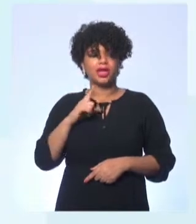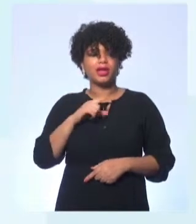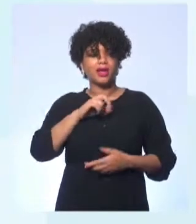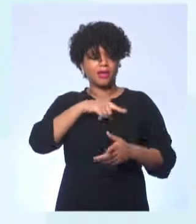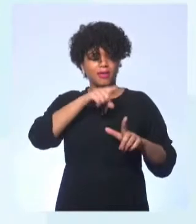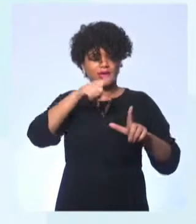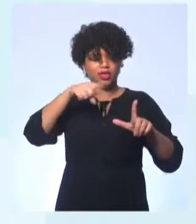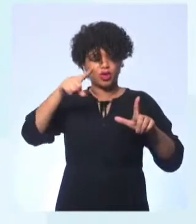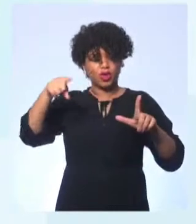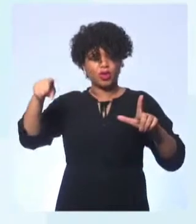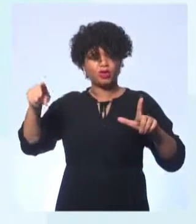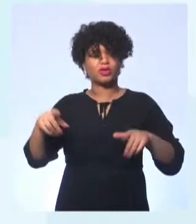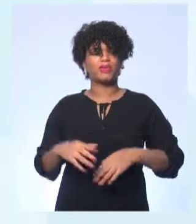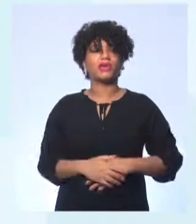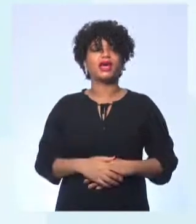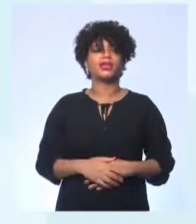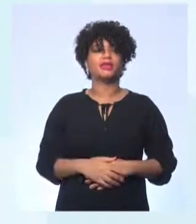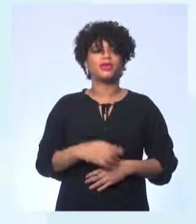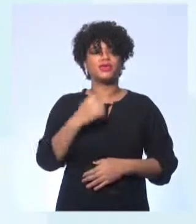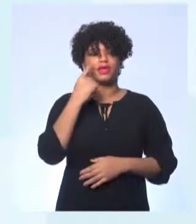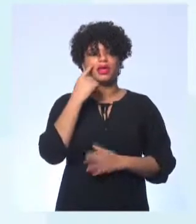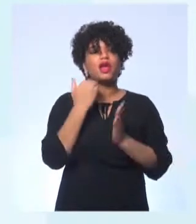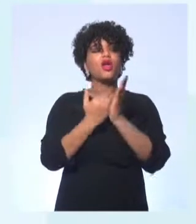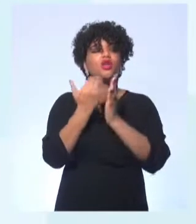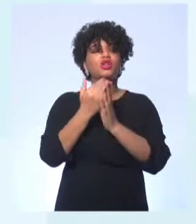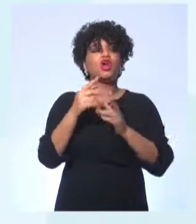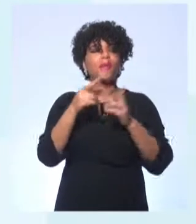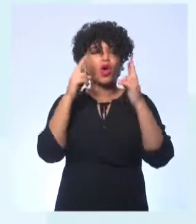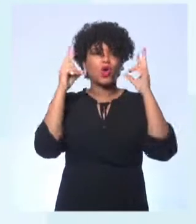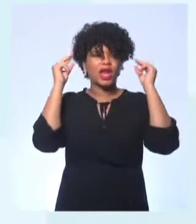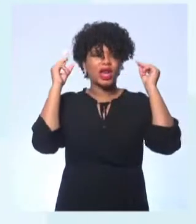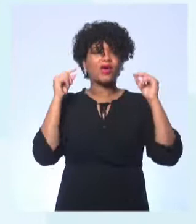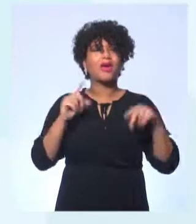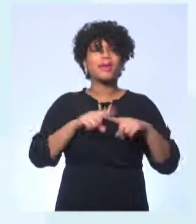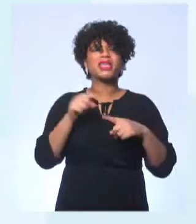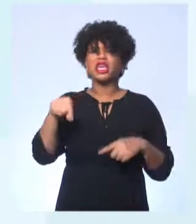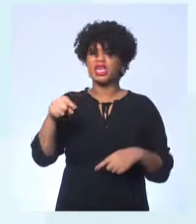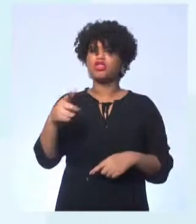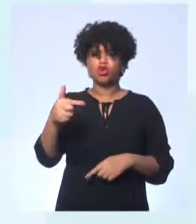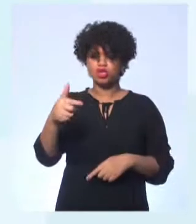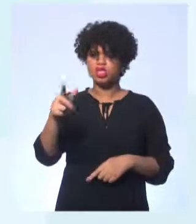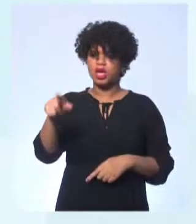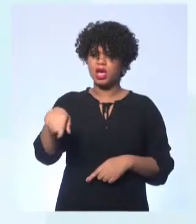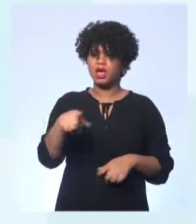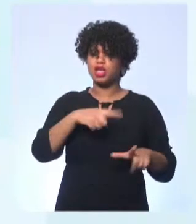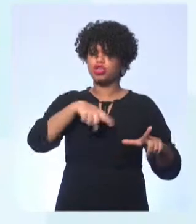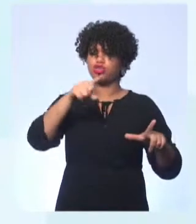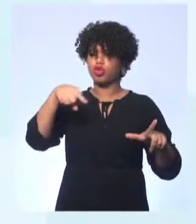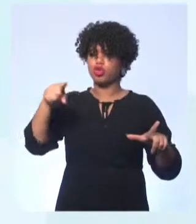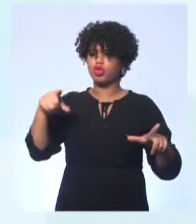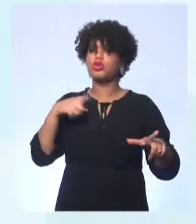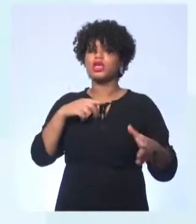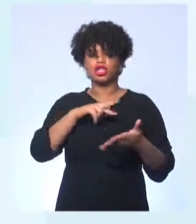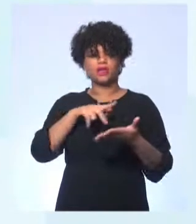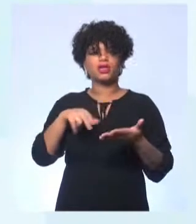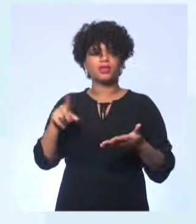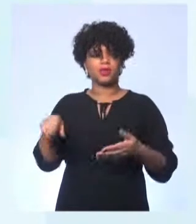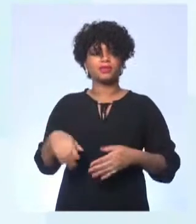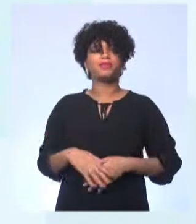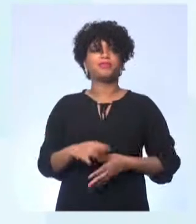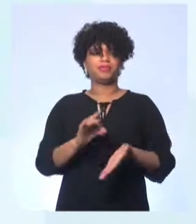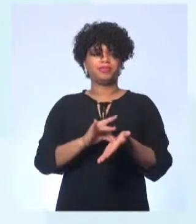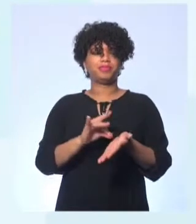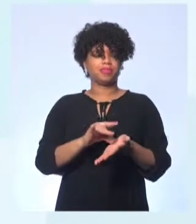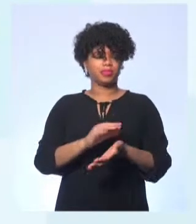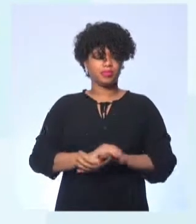escalas modais, né? Isso. Do mundo grego, mas a nossa que a gente usa tem 12 tons, né? Tom, semitom, enfim. Tom,